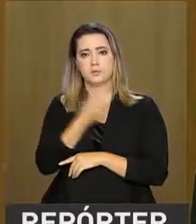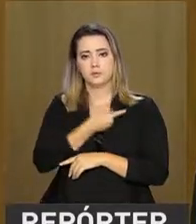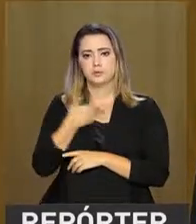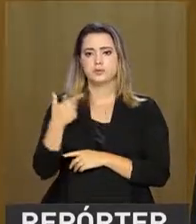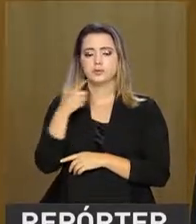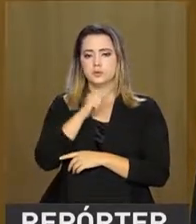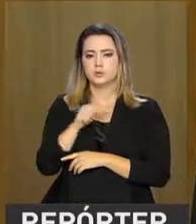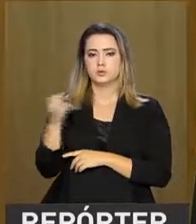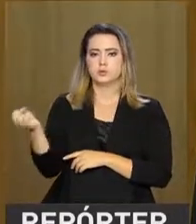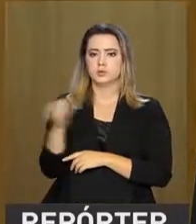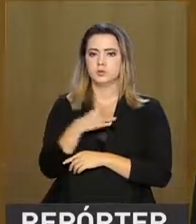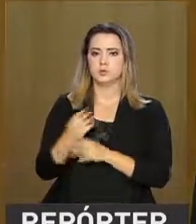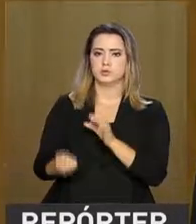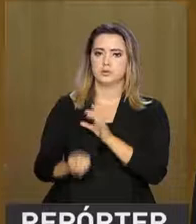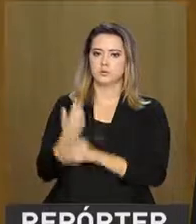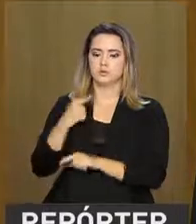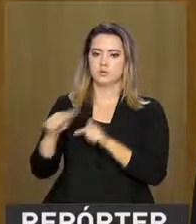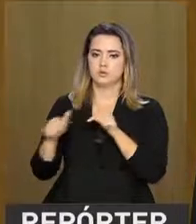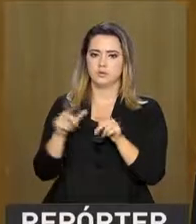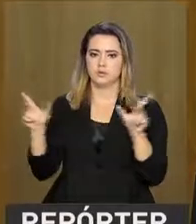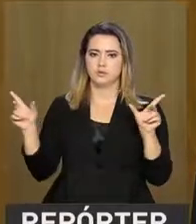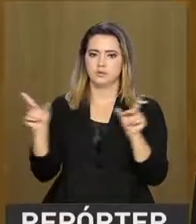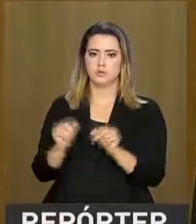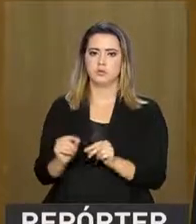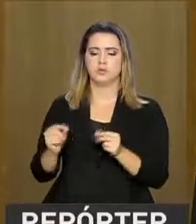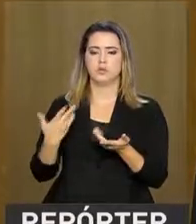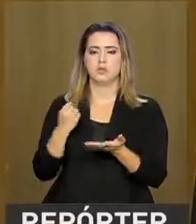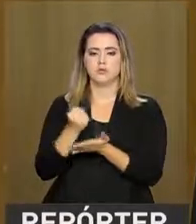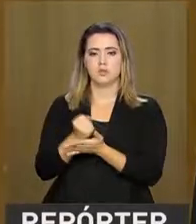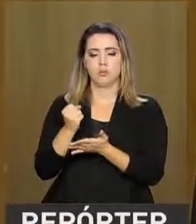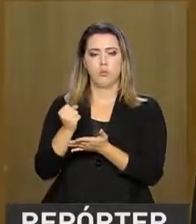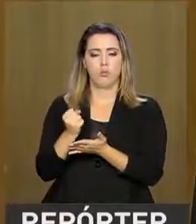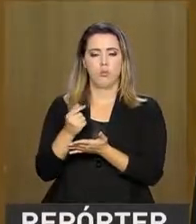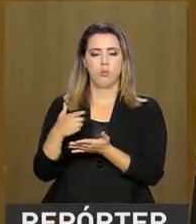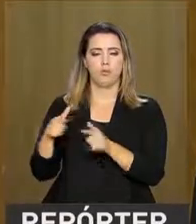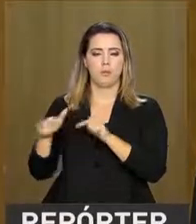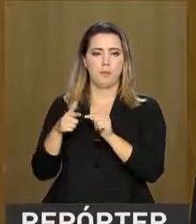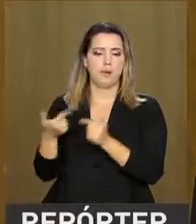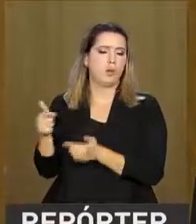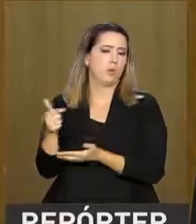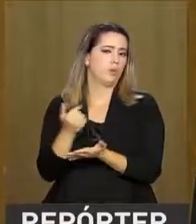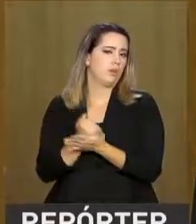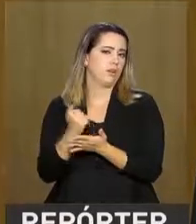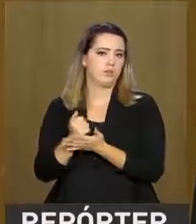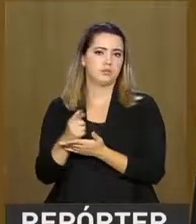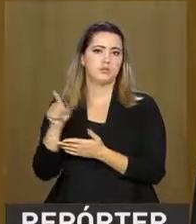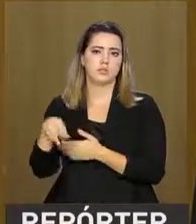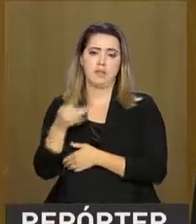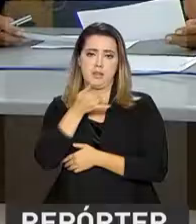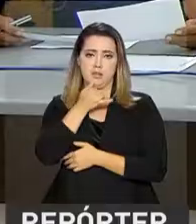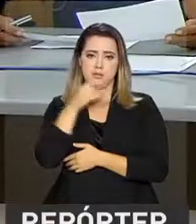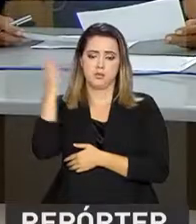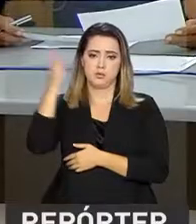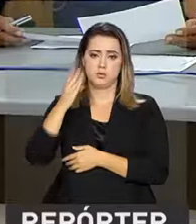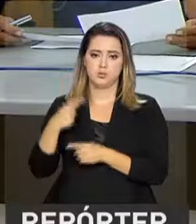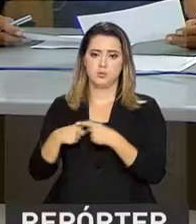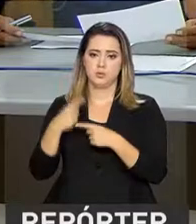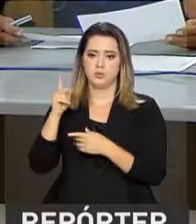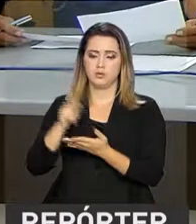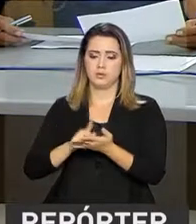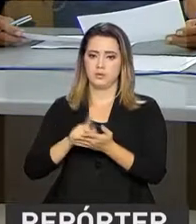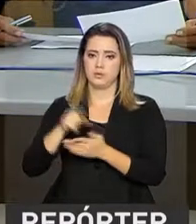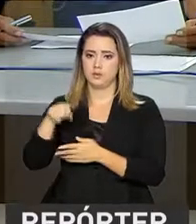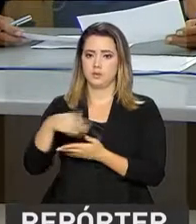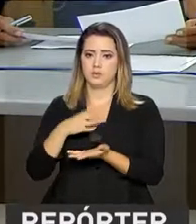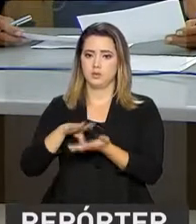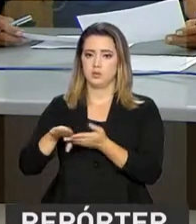como criar novos empregos, diminuir a informalidade que tem sido tão entristecedora para o Brasil. Porque a verdade é que quando